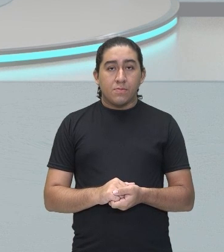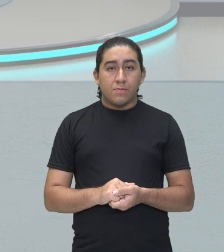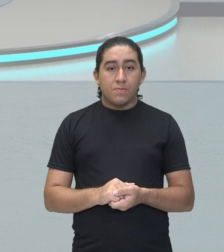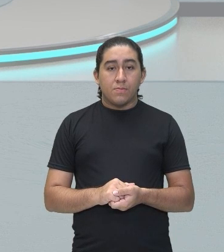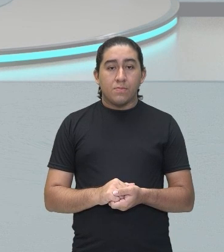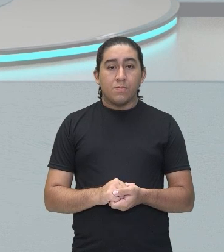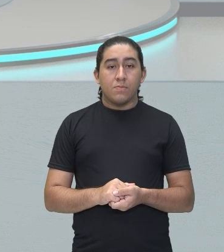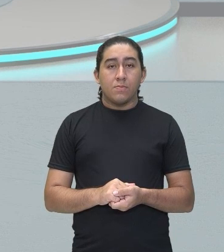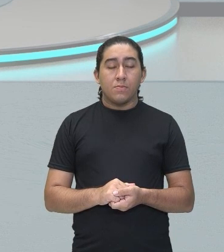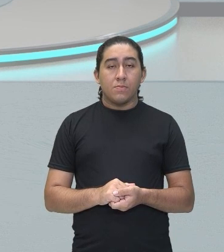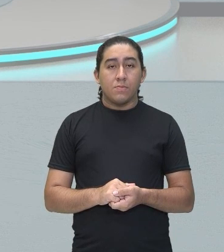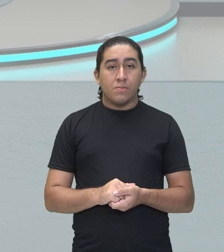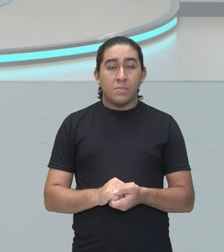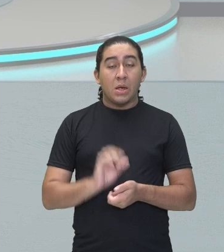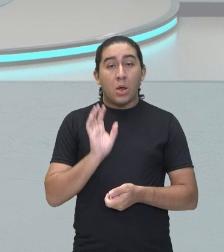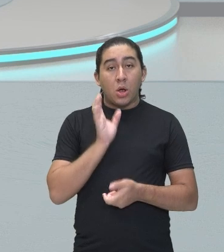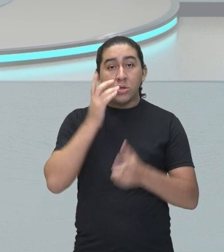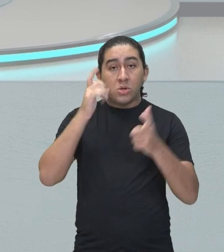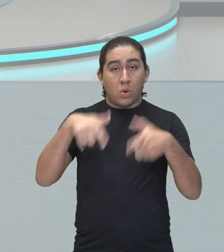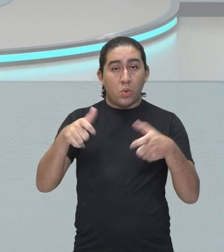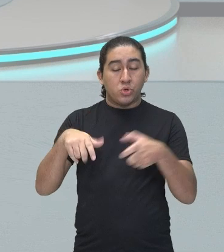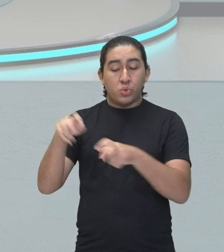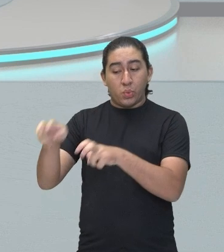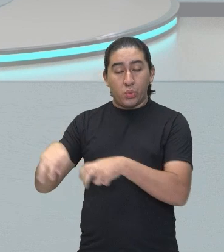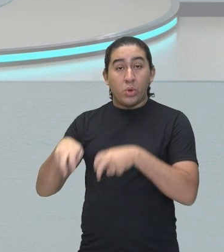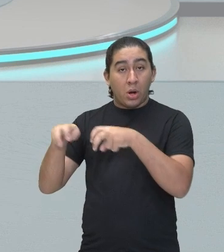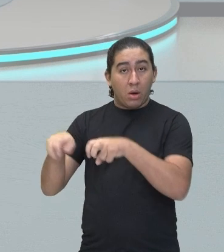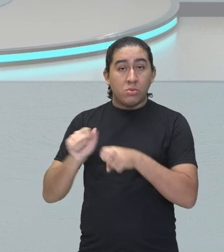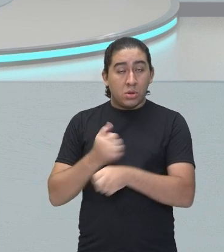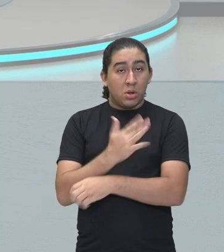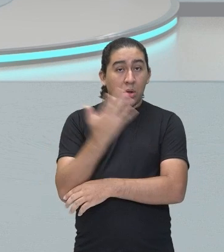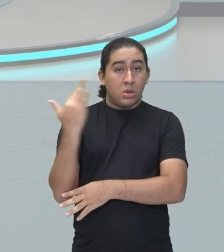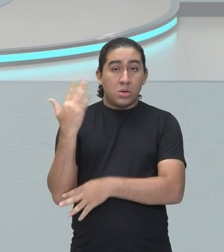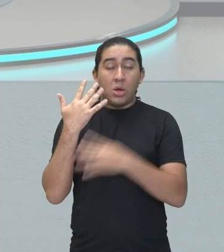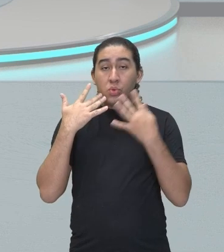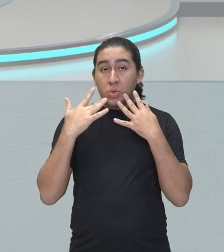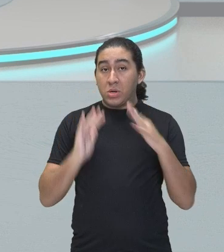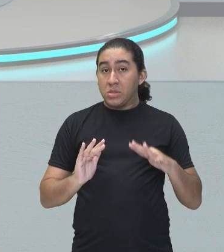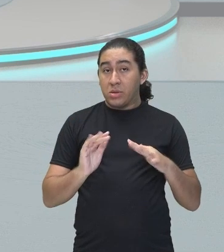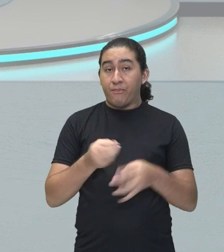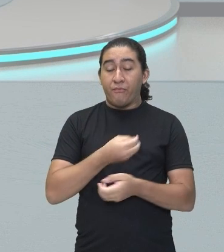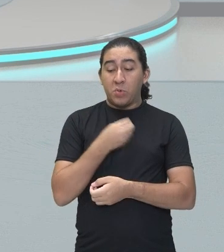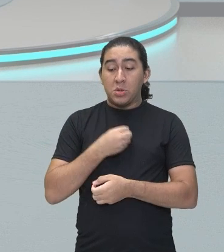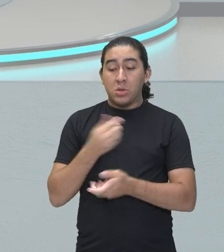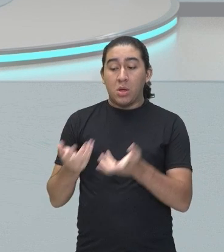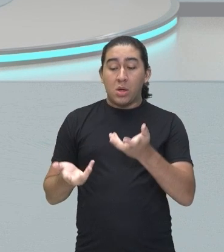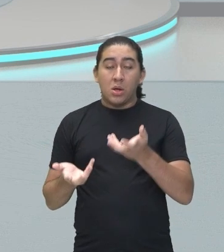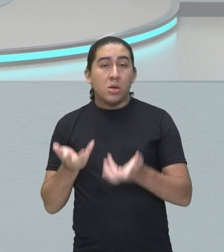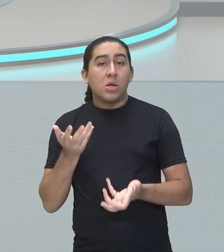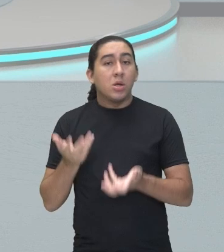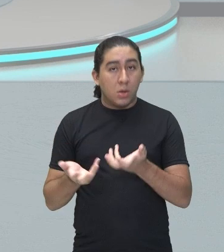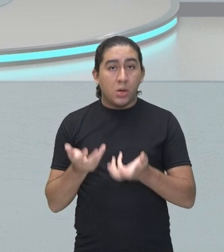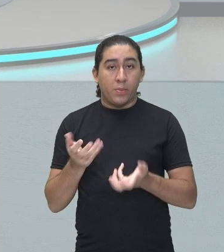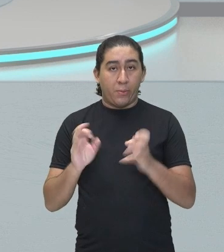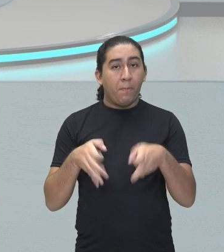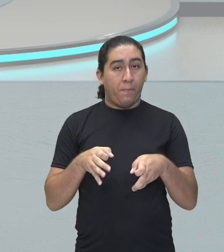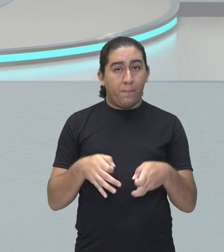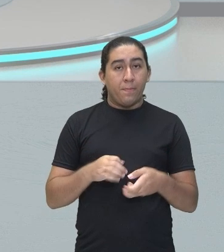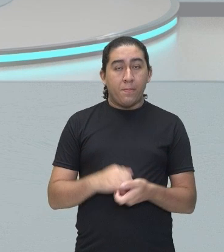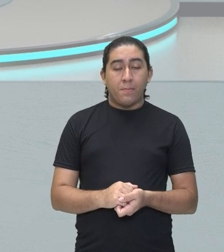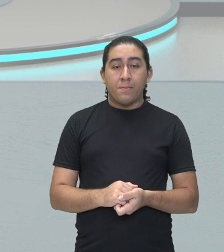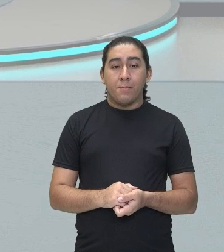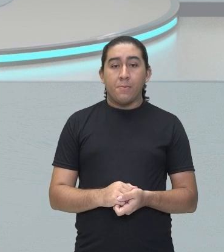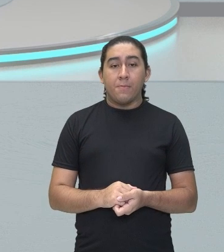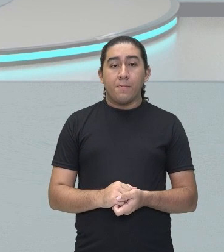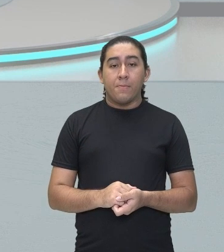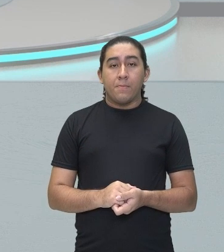da paisagem, no meio da natureza. Eles viviam em harmonia com a natureza. Então,